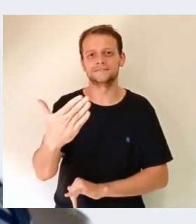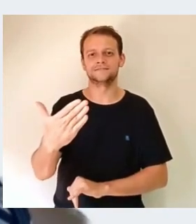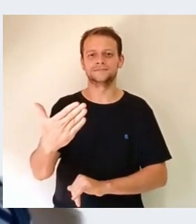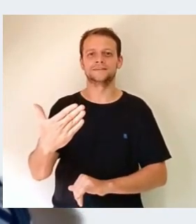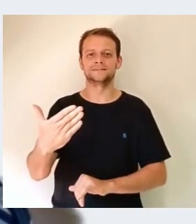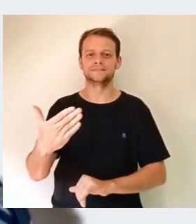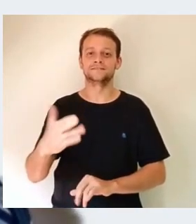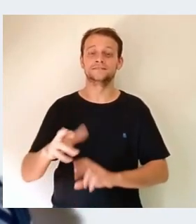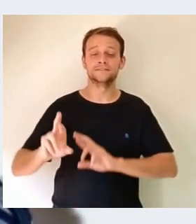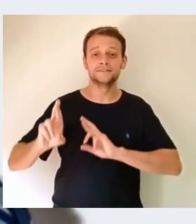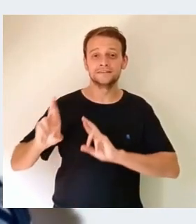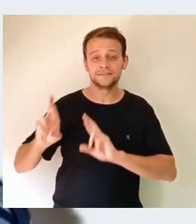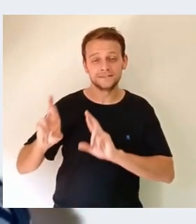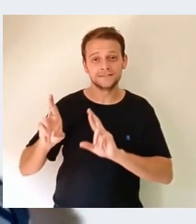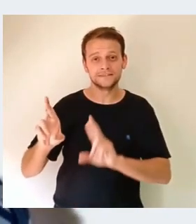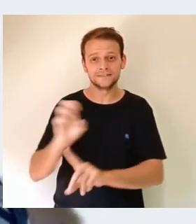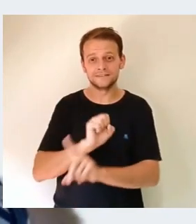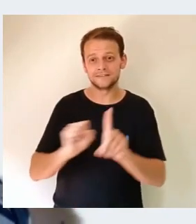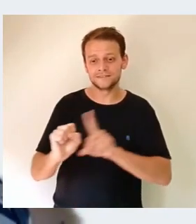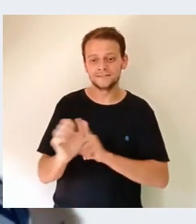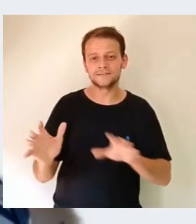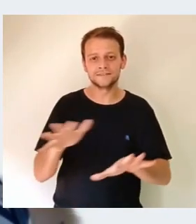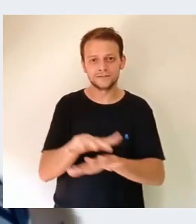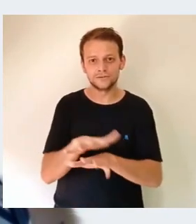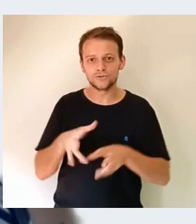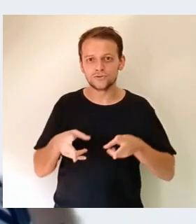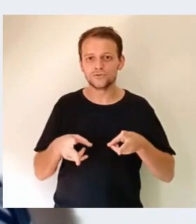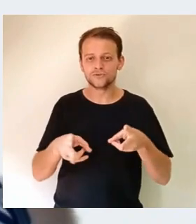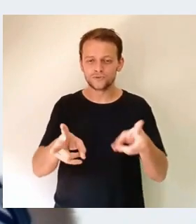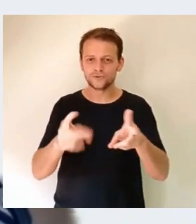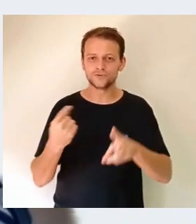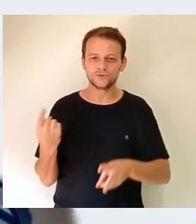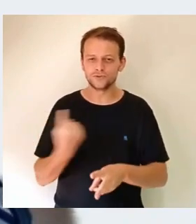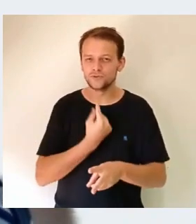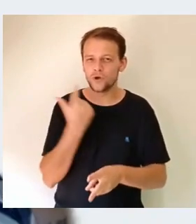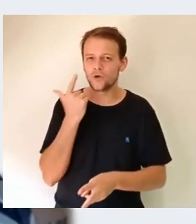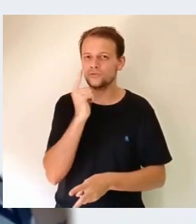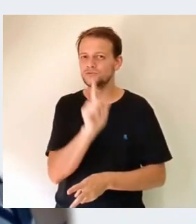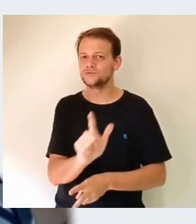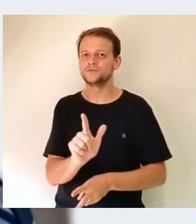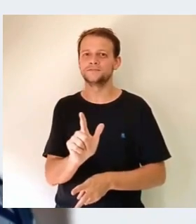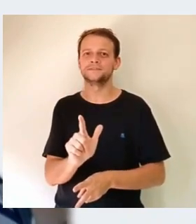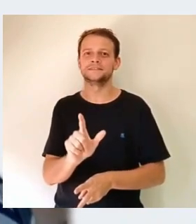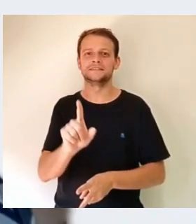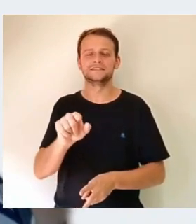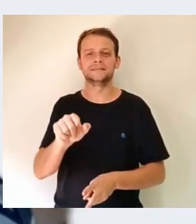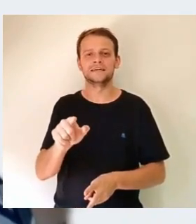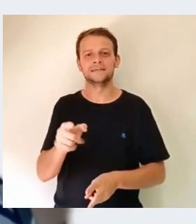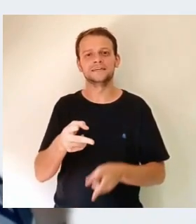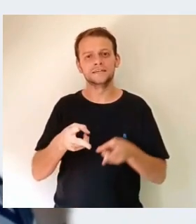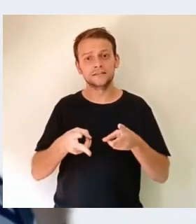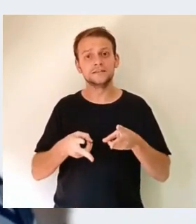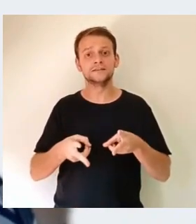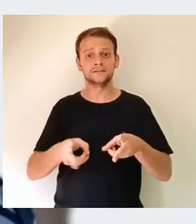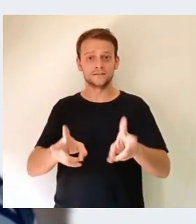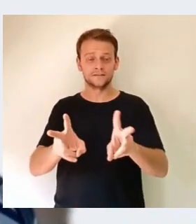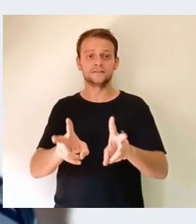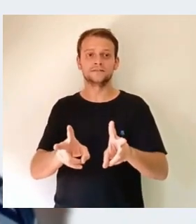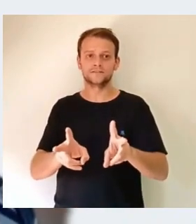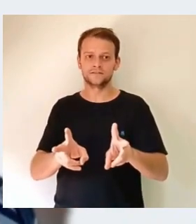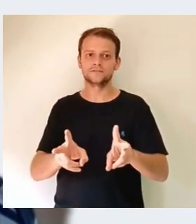trazer aí os meus agradecimentos e espero que a sociedade inclusiva continue e que nós consigamos